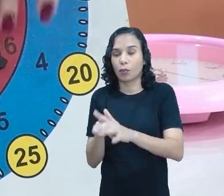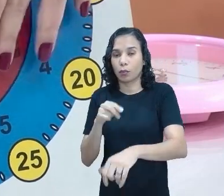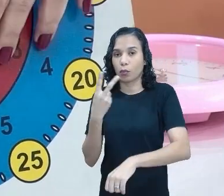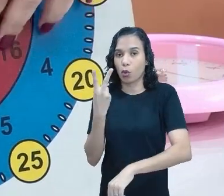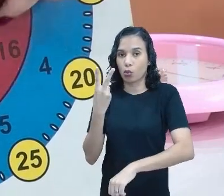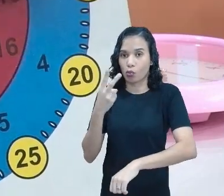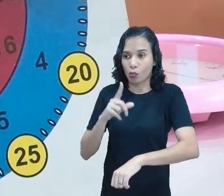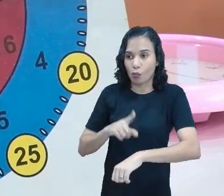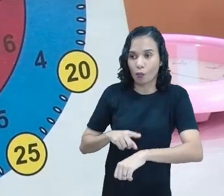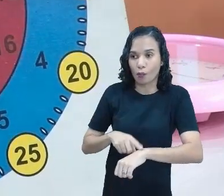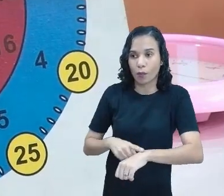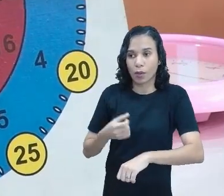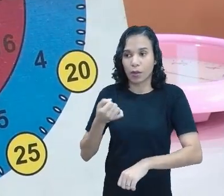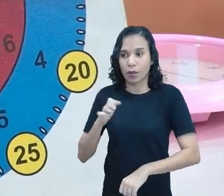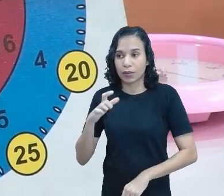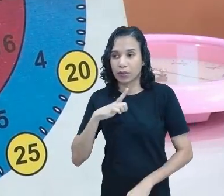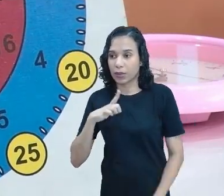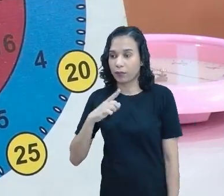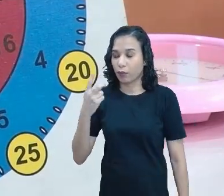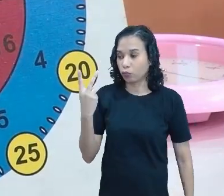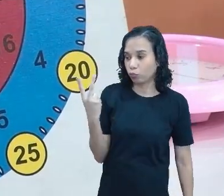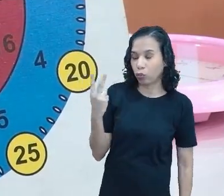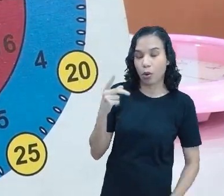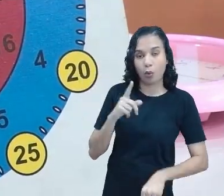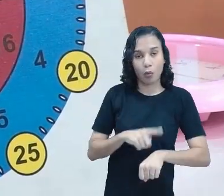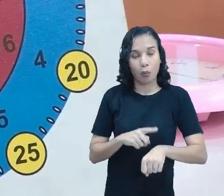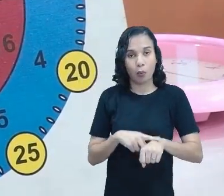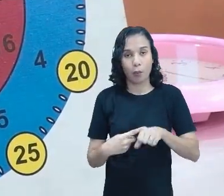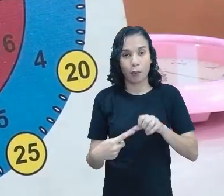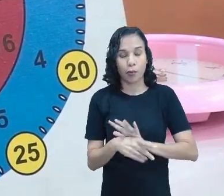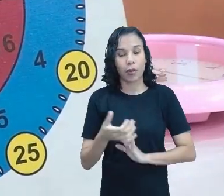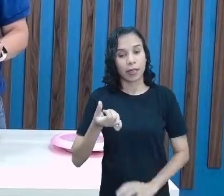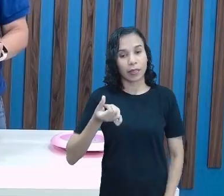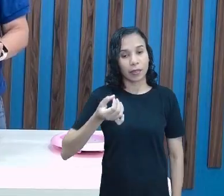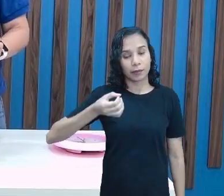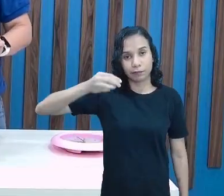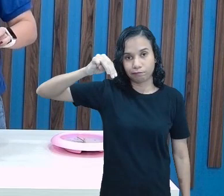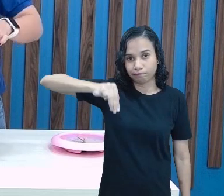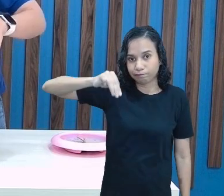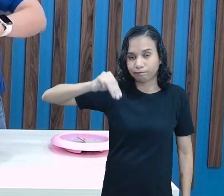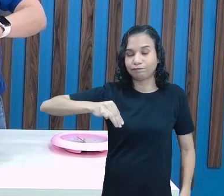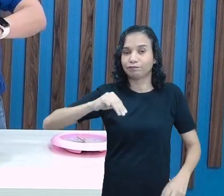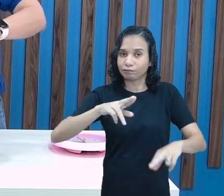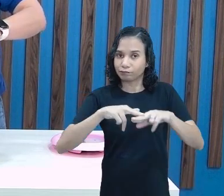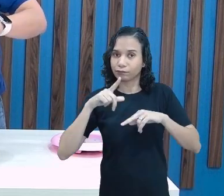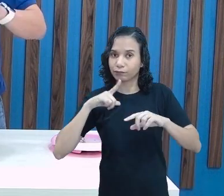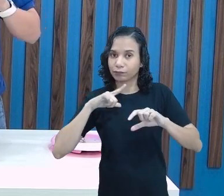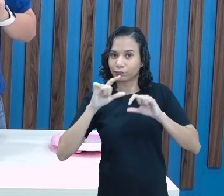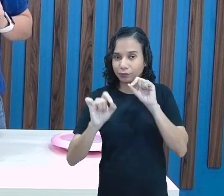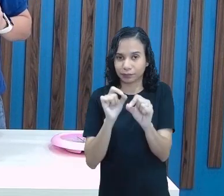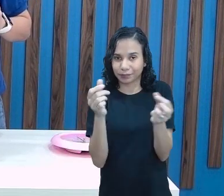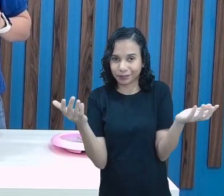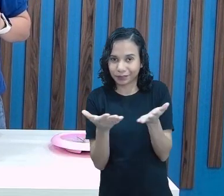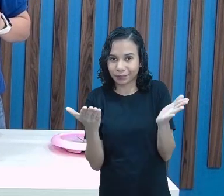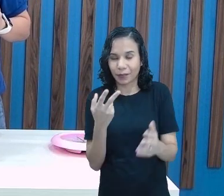horas. Quando der 2 horas, né, passaram-se 60 minutos. Então, eu tenho agora